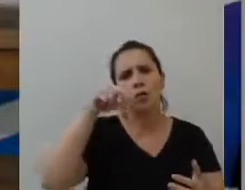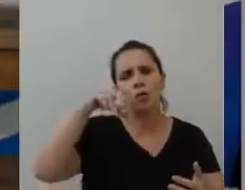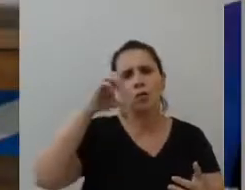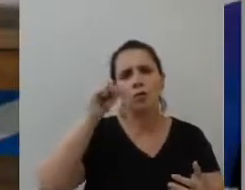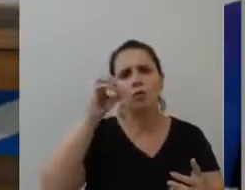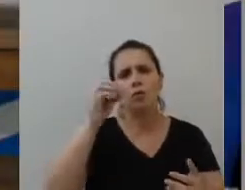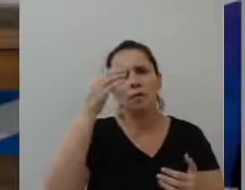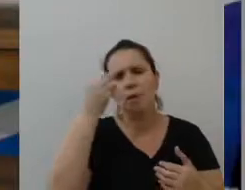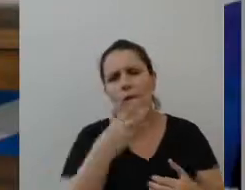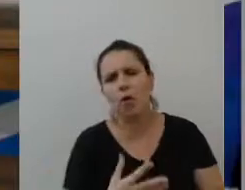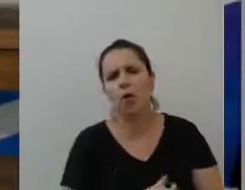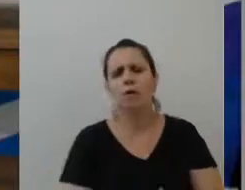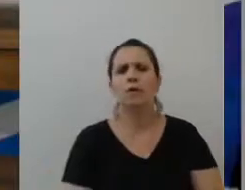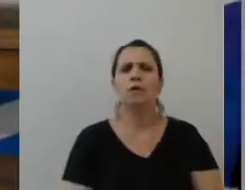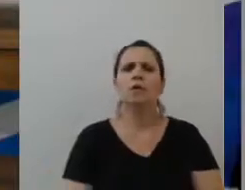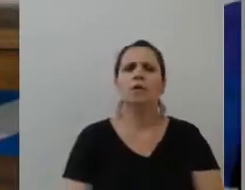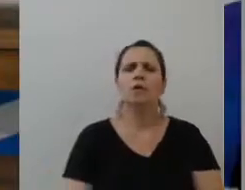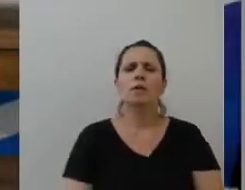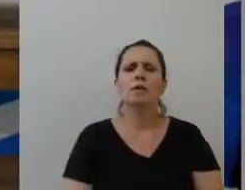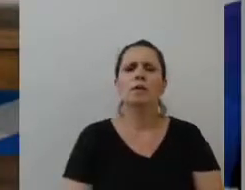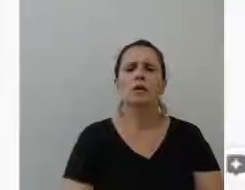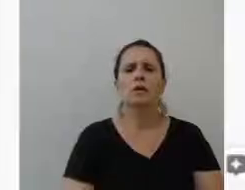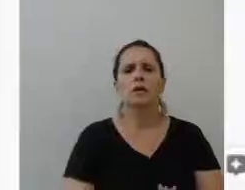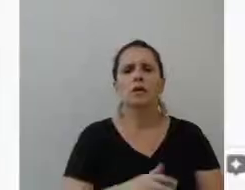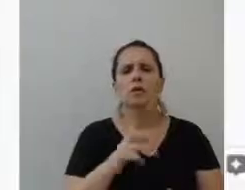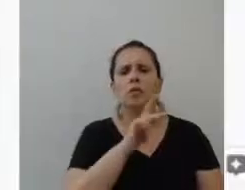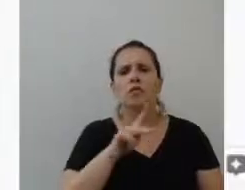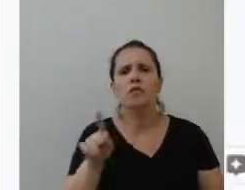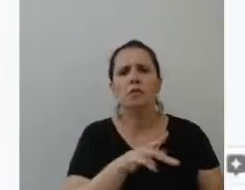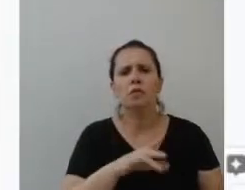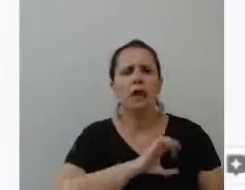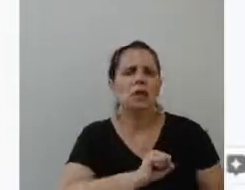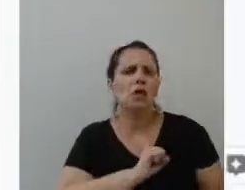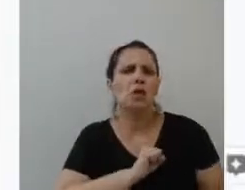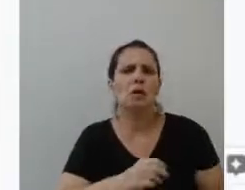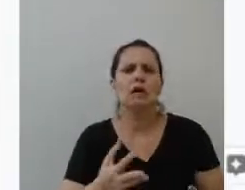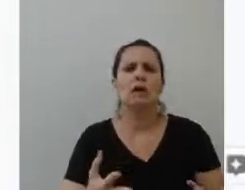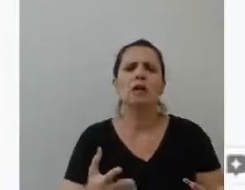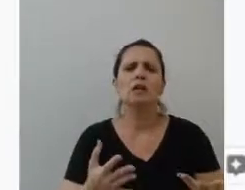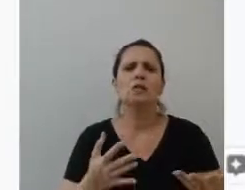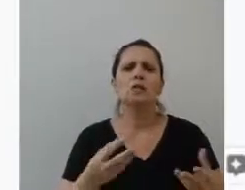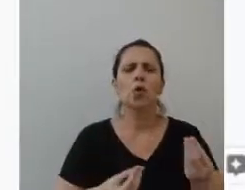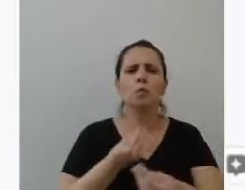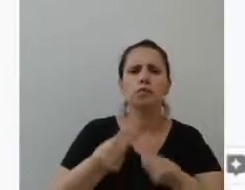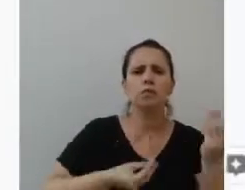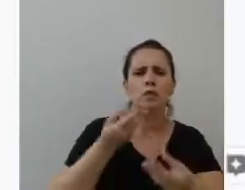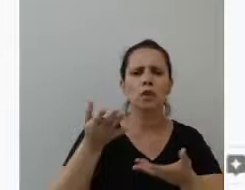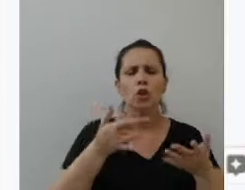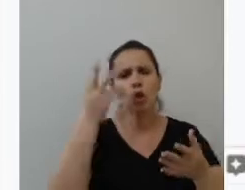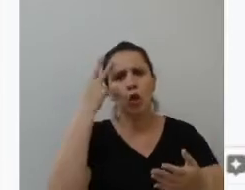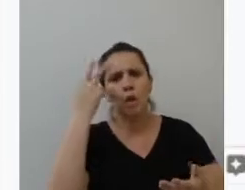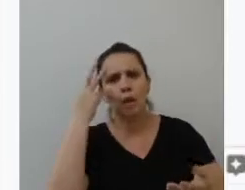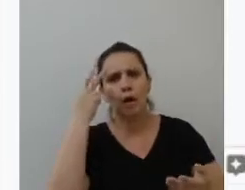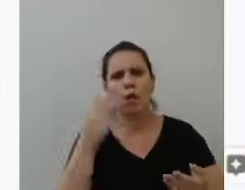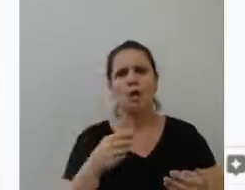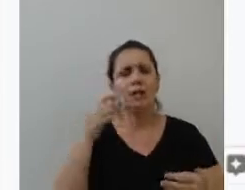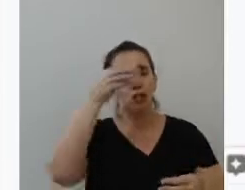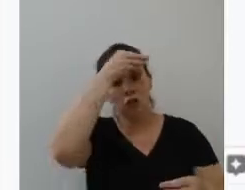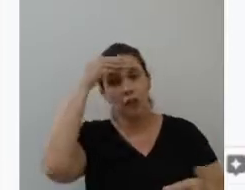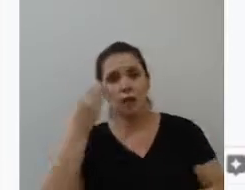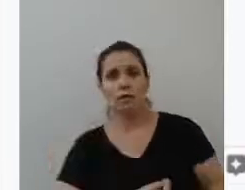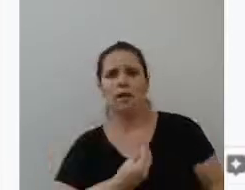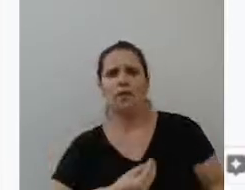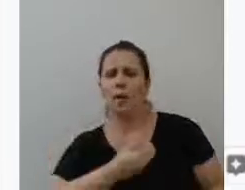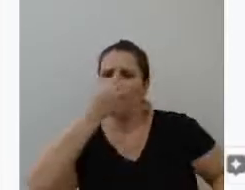Vamos participar disso junto. Sou professor, estou adorando a desenvoltura do professor. Ele disse que se esquece que está ao vivo. Isso é muito bom para os